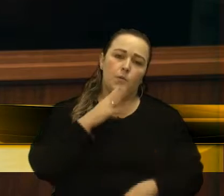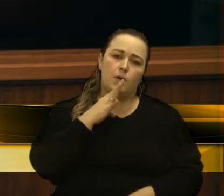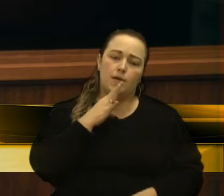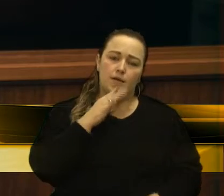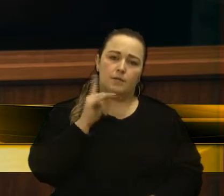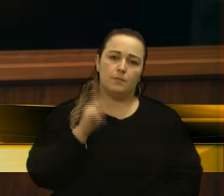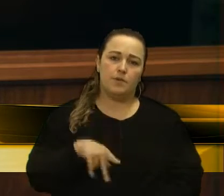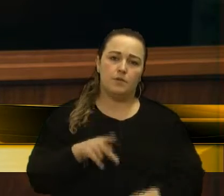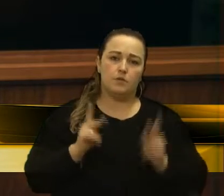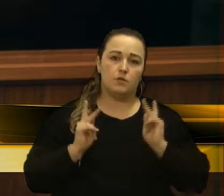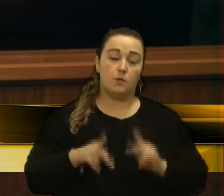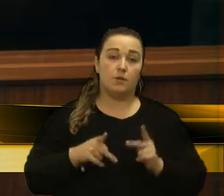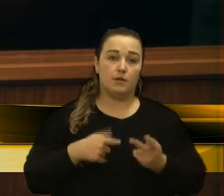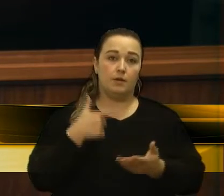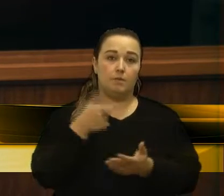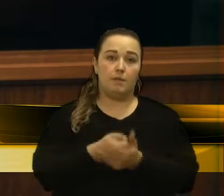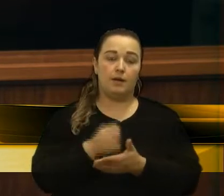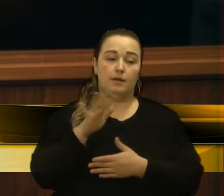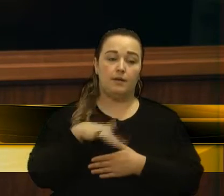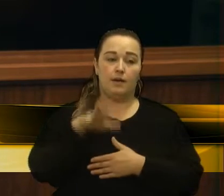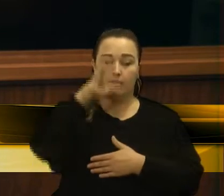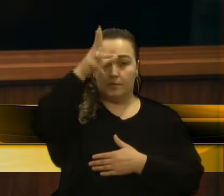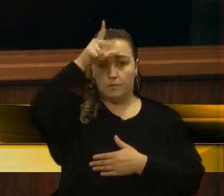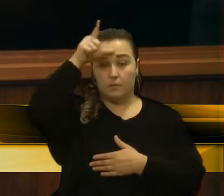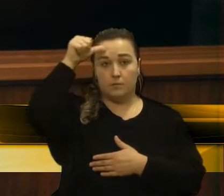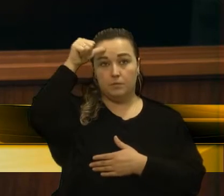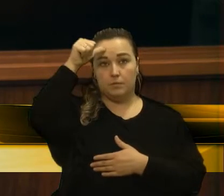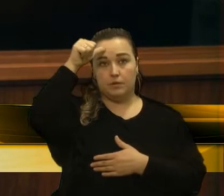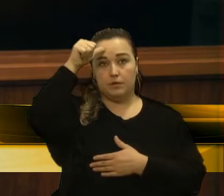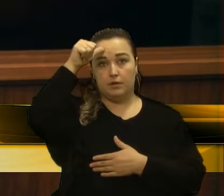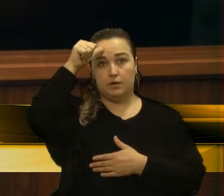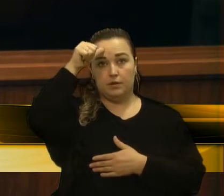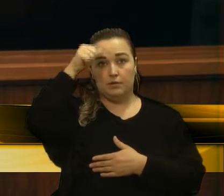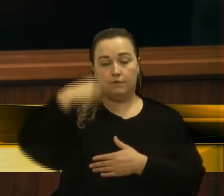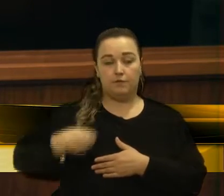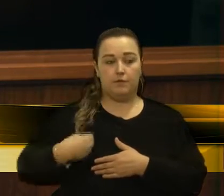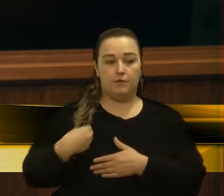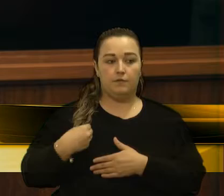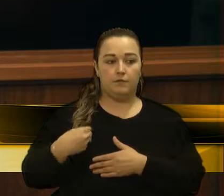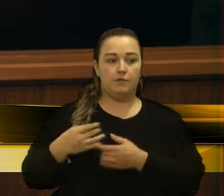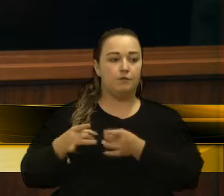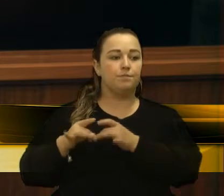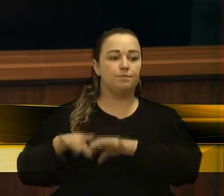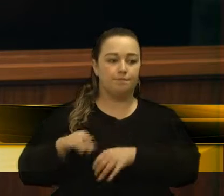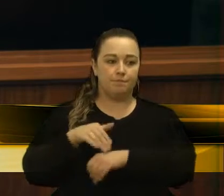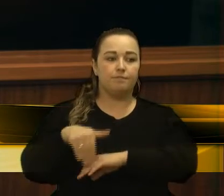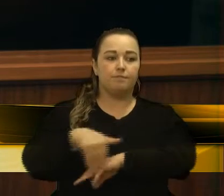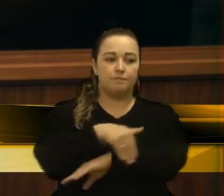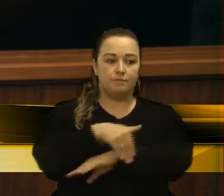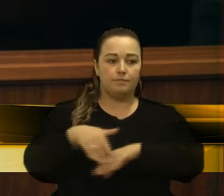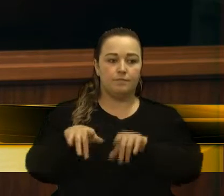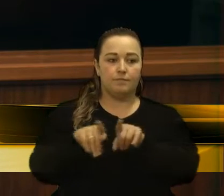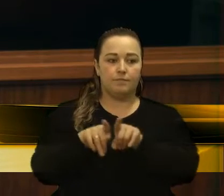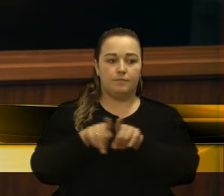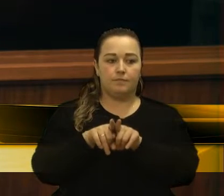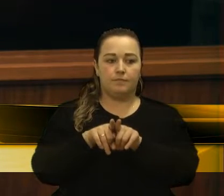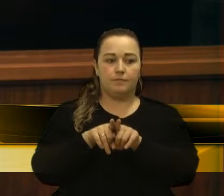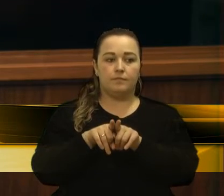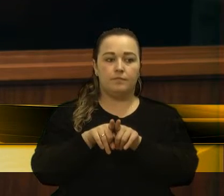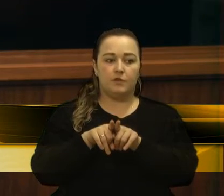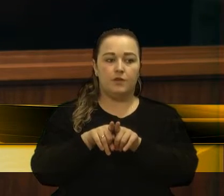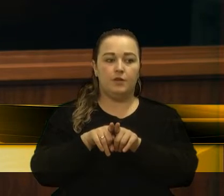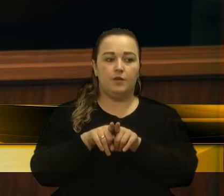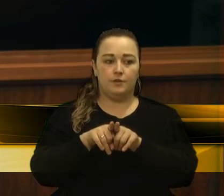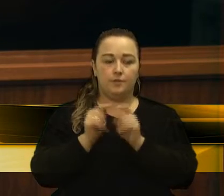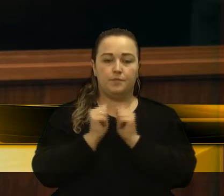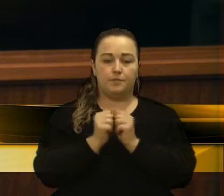pública. E que mora, inclusive, em resto de rua, em algumas áreas que não são regulamentadas e que não